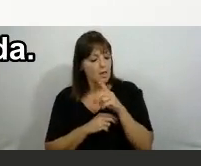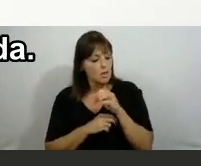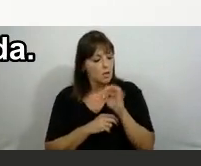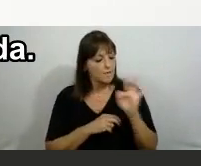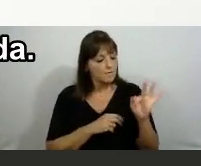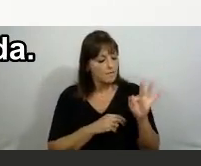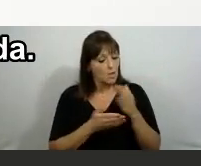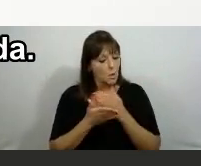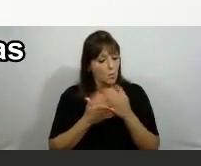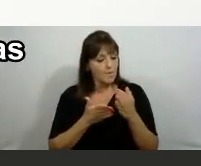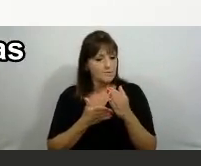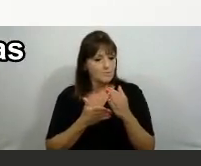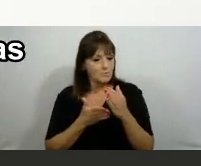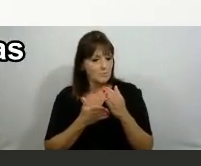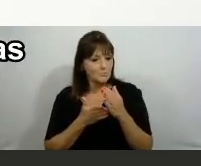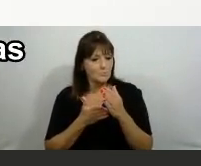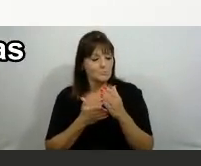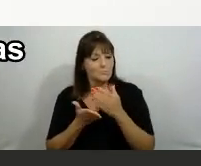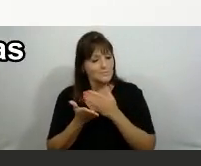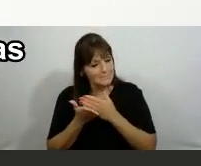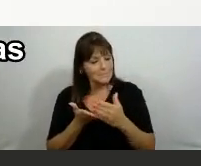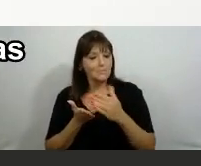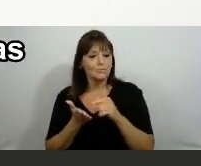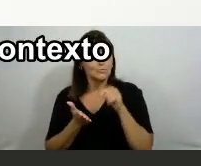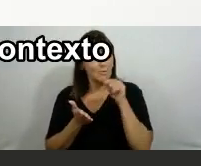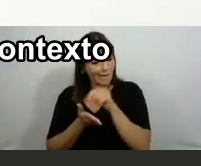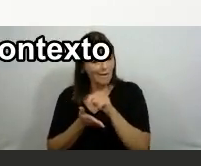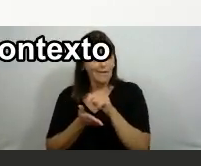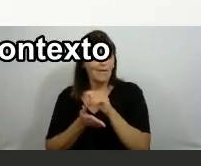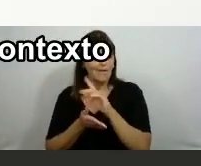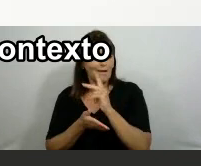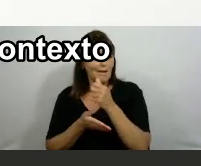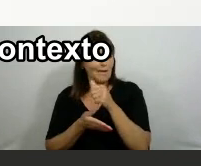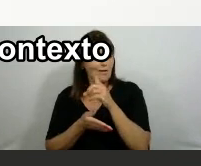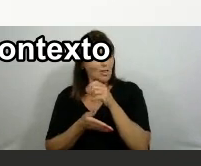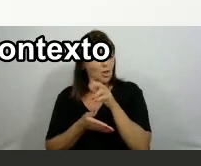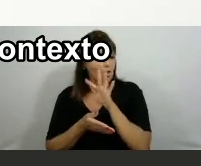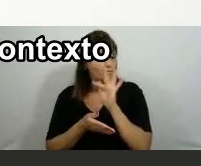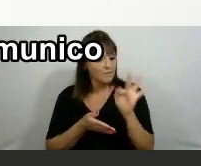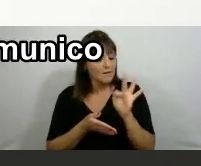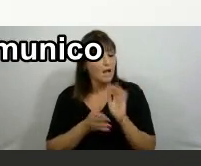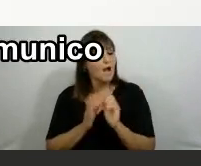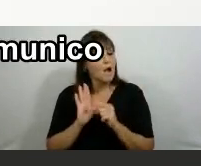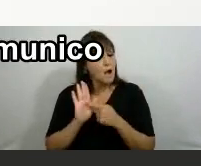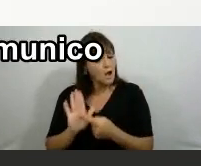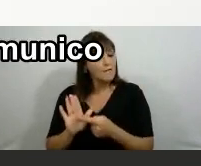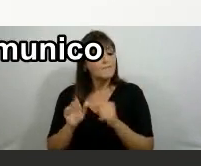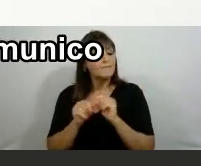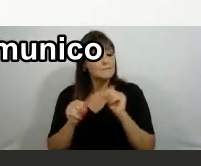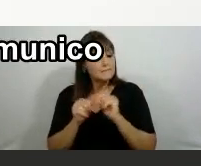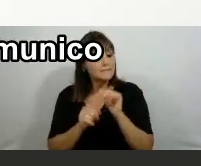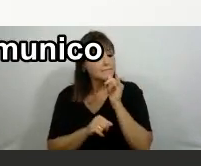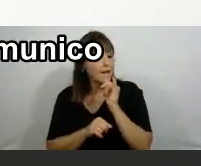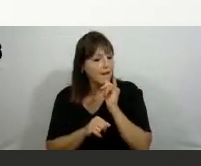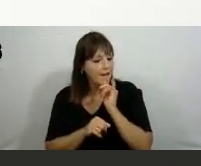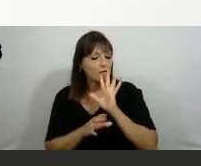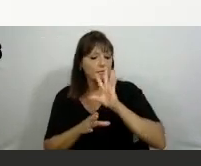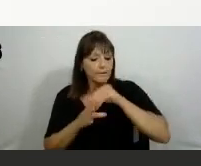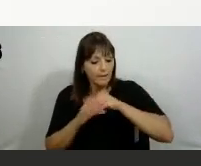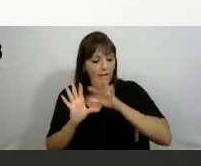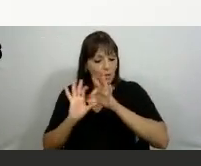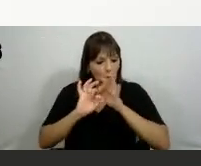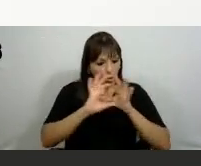né? Esse é meu ponto de partida. Eu começo a ter evidências para fazer testes ali dentro do contexto do desenvolvimento. Eu